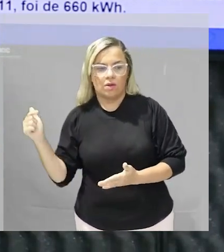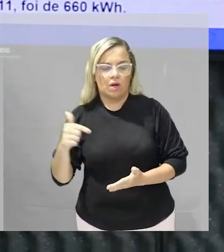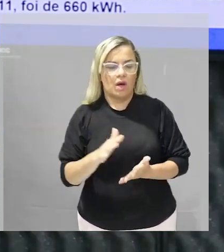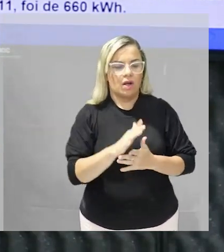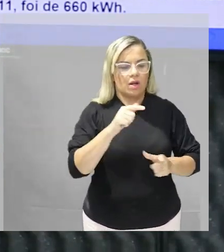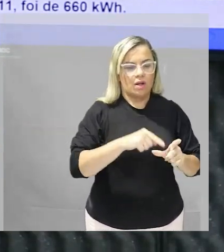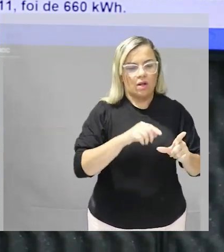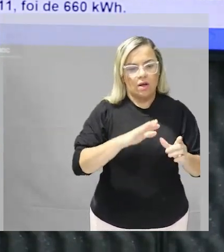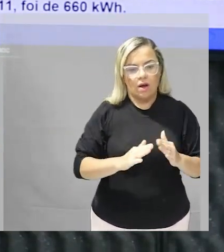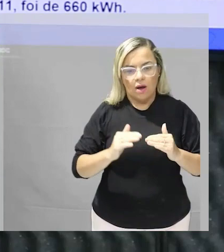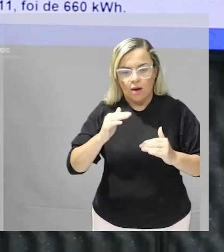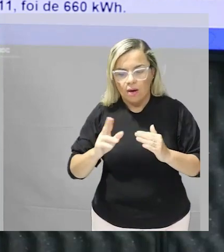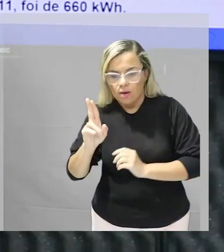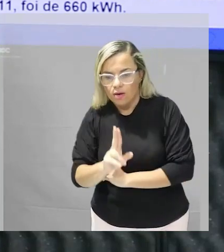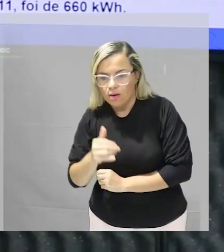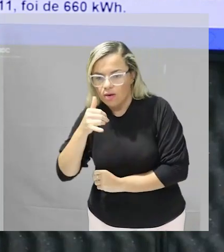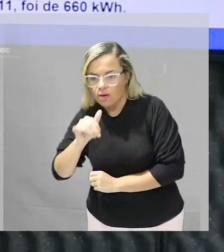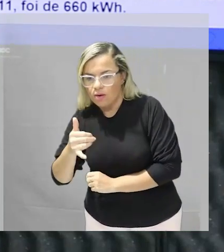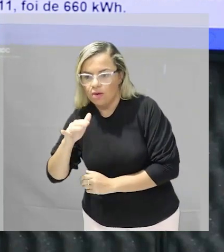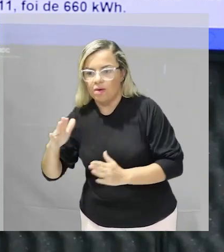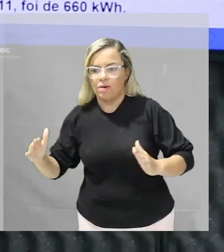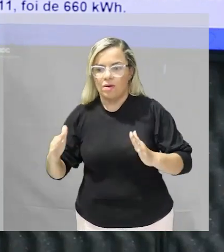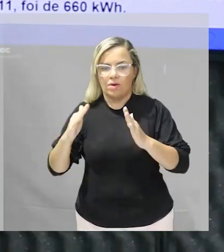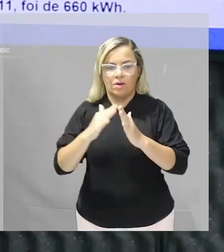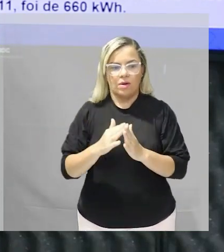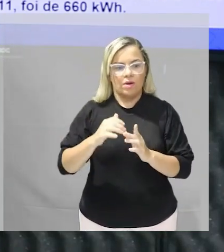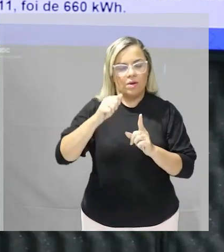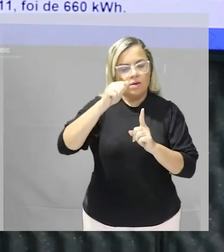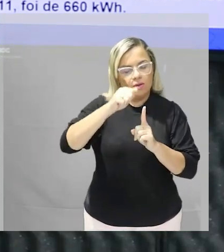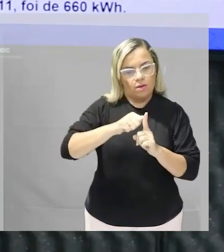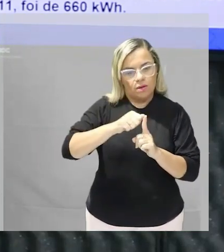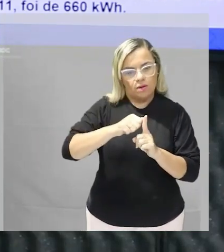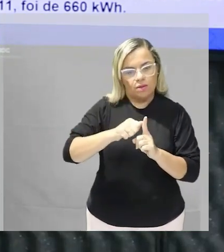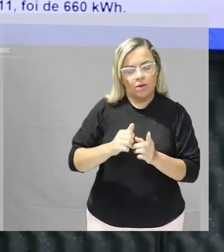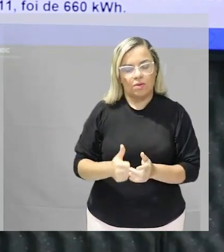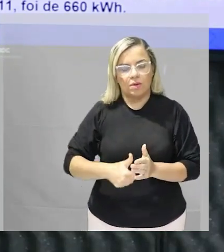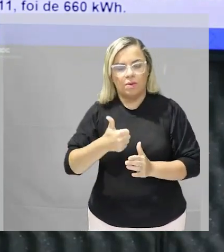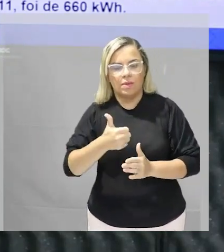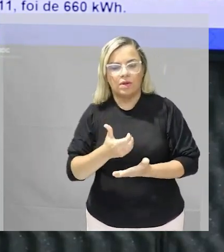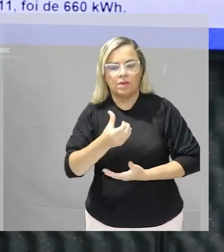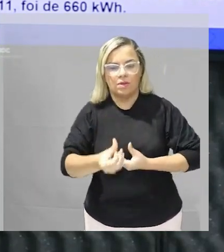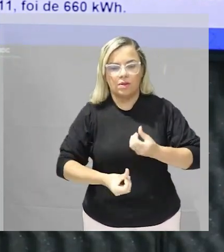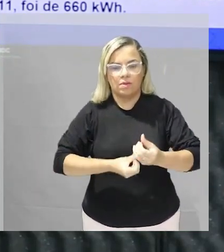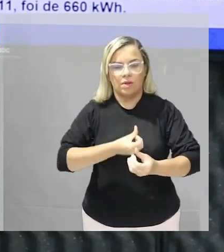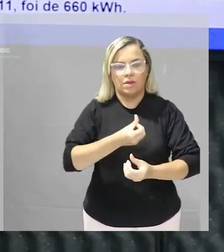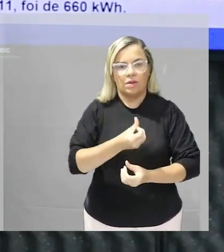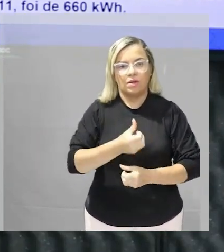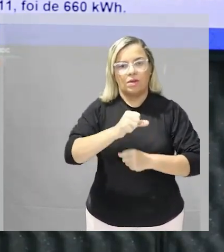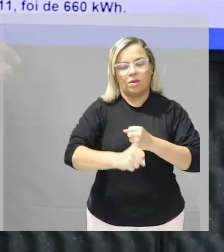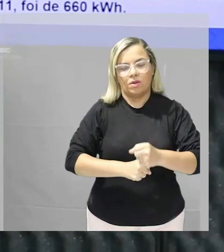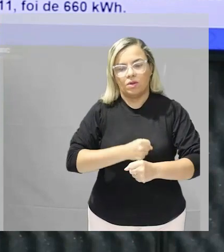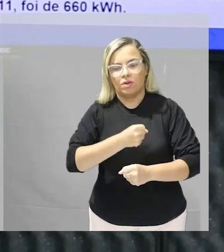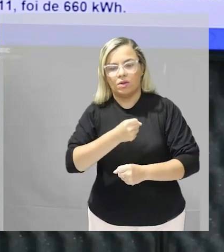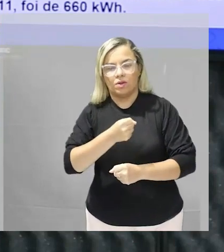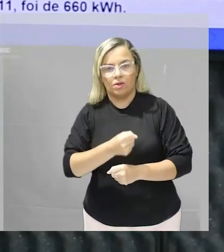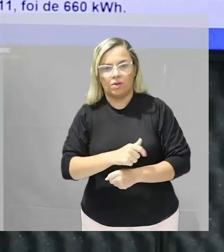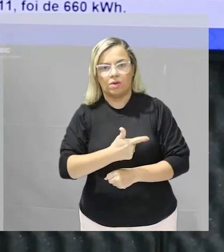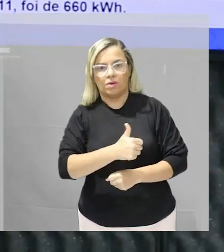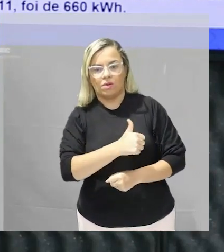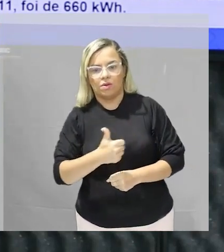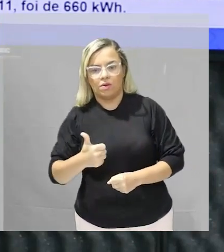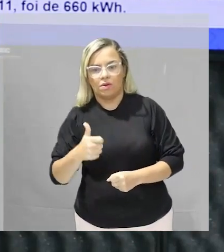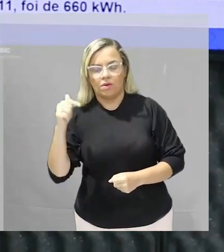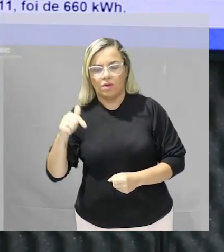de consumo de energia elétrica nessa residência nos meses referentes ao primeiro semestre de